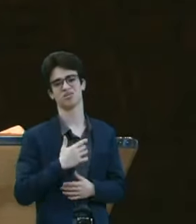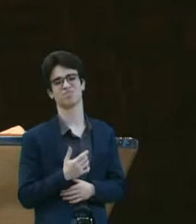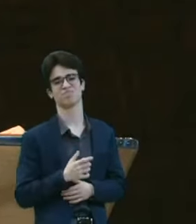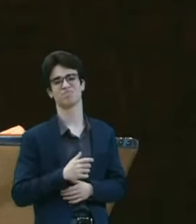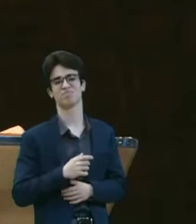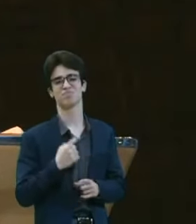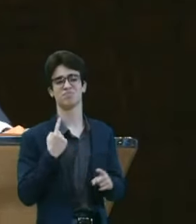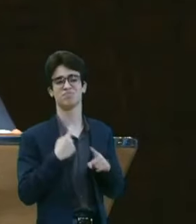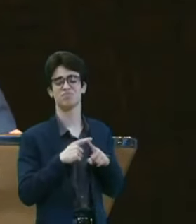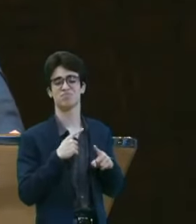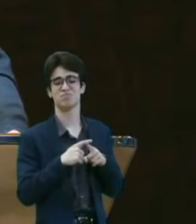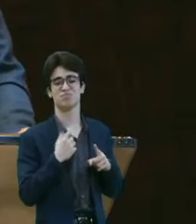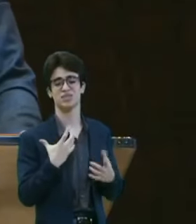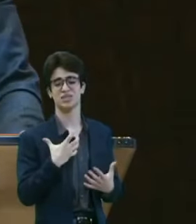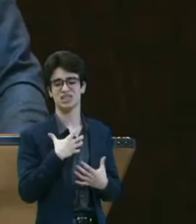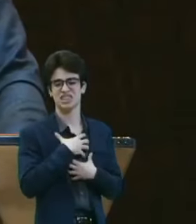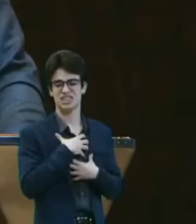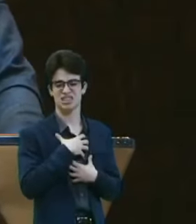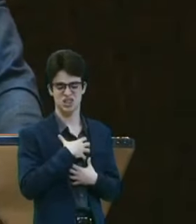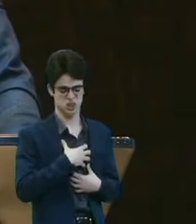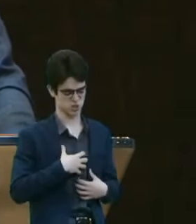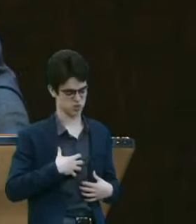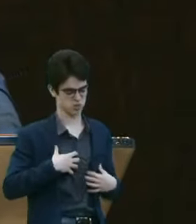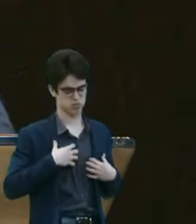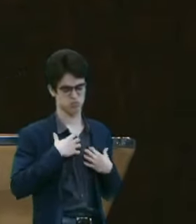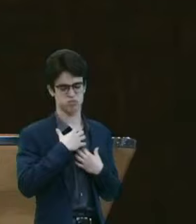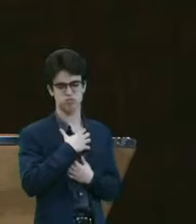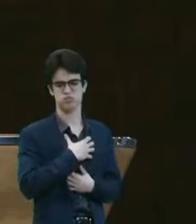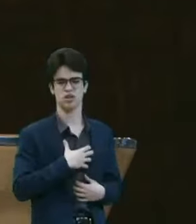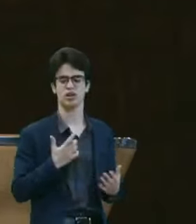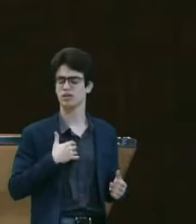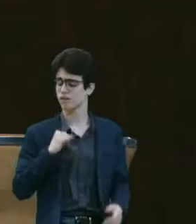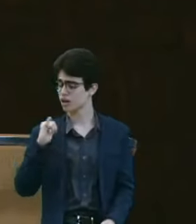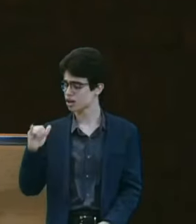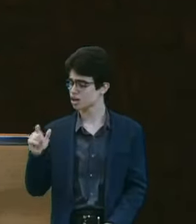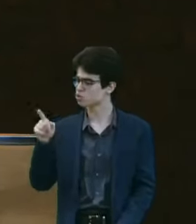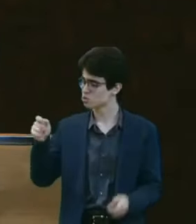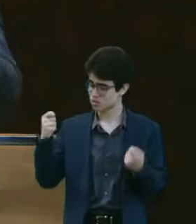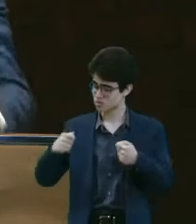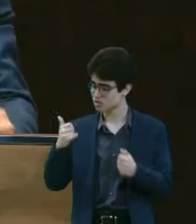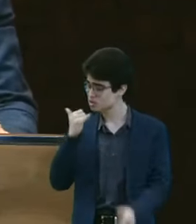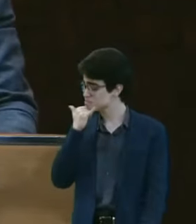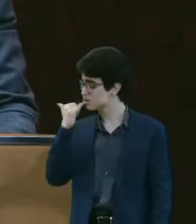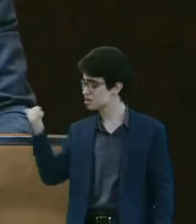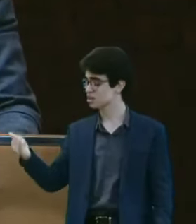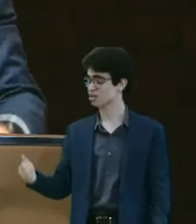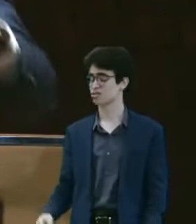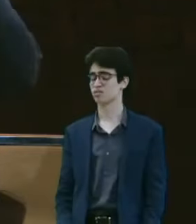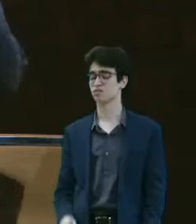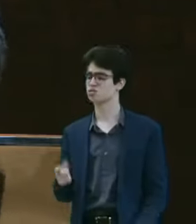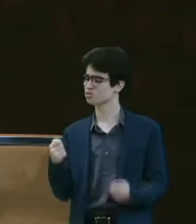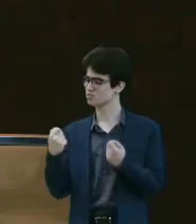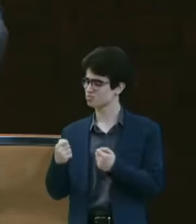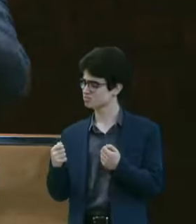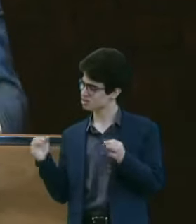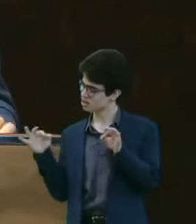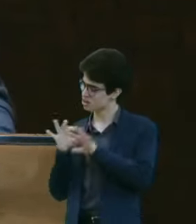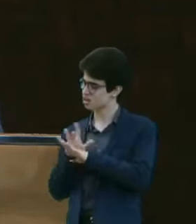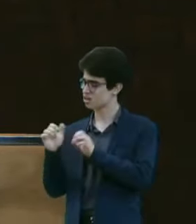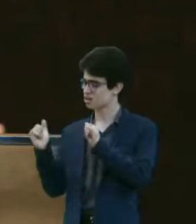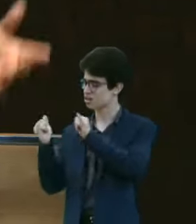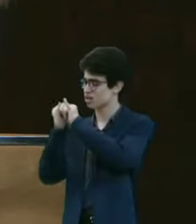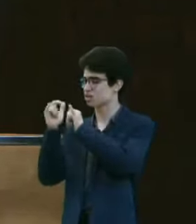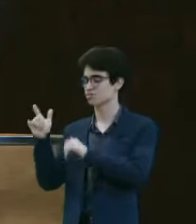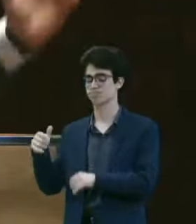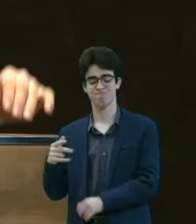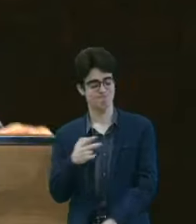E ele tinha sentimentos que o estavam envenenando. Eu disse: você precisa liberar perdão. Você precisa resolver isso com teu pai. E